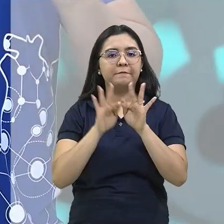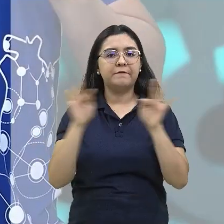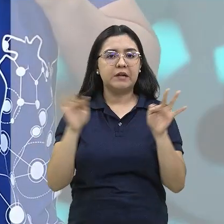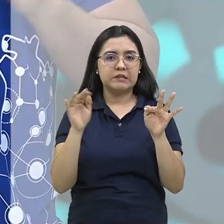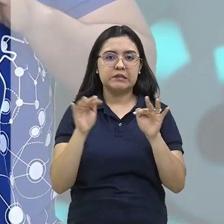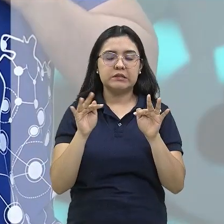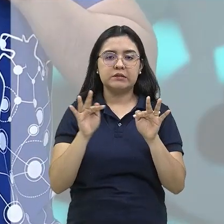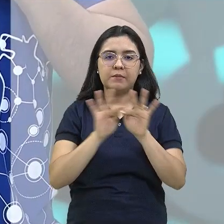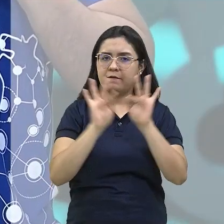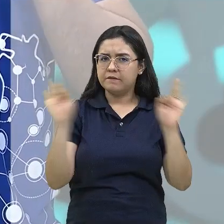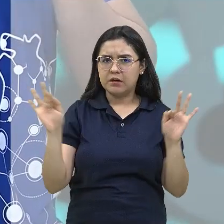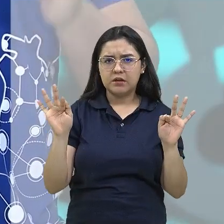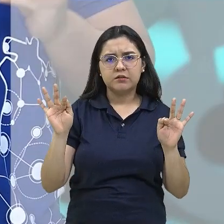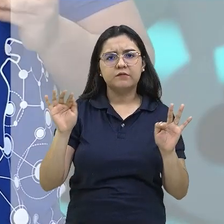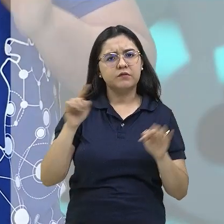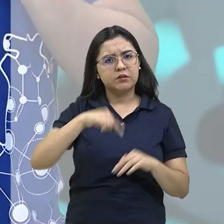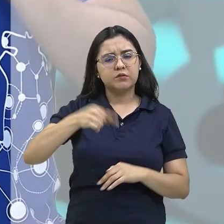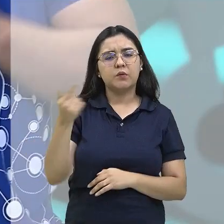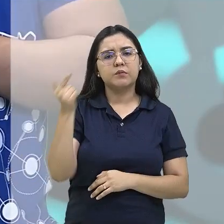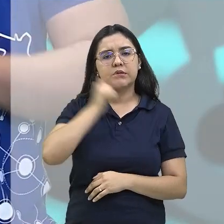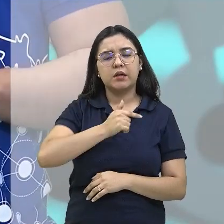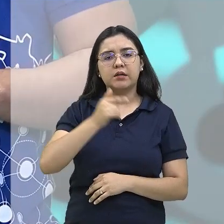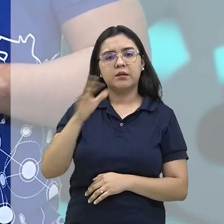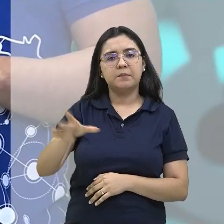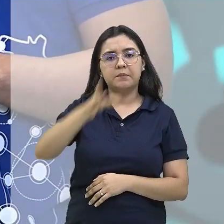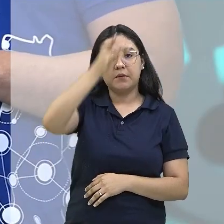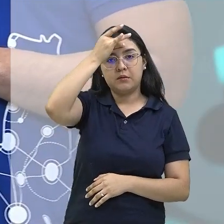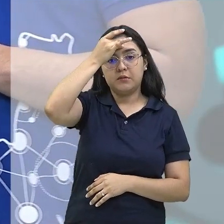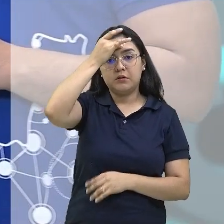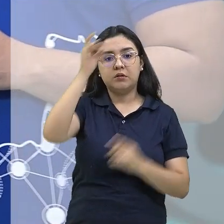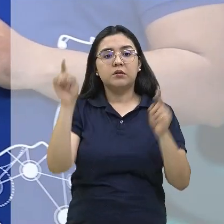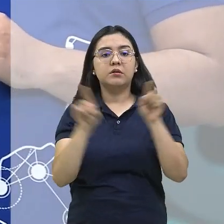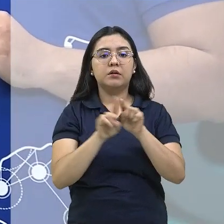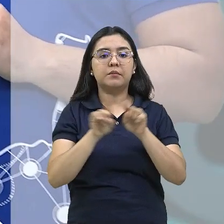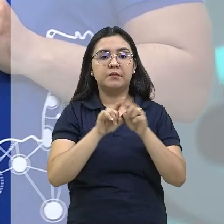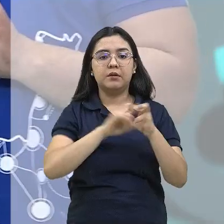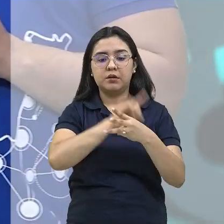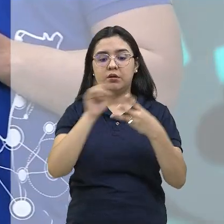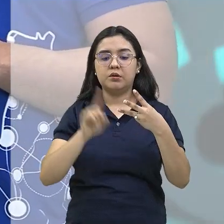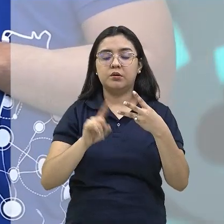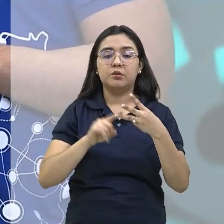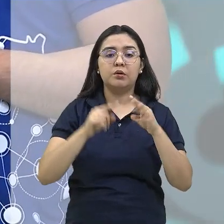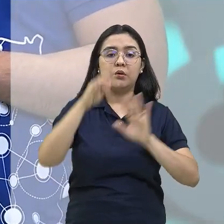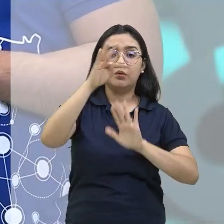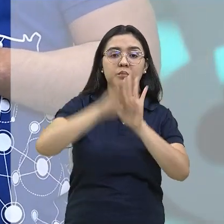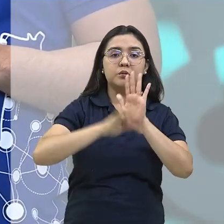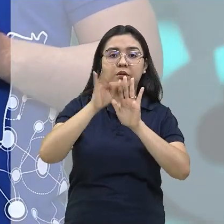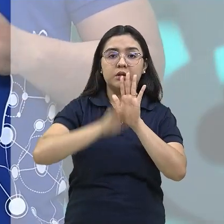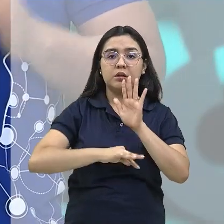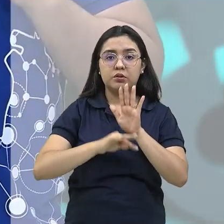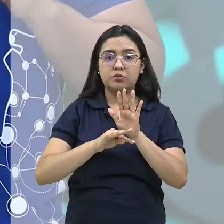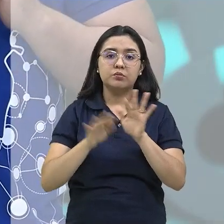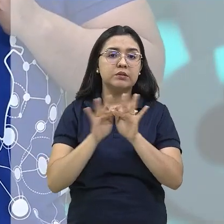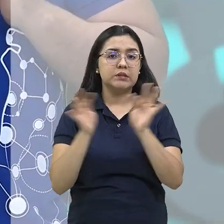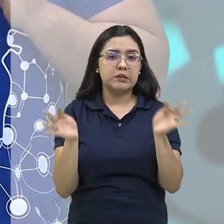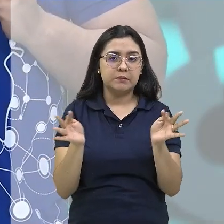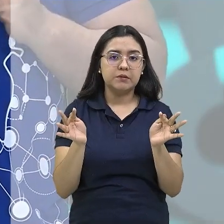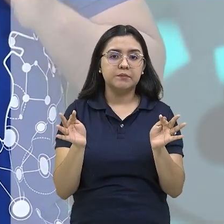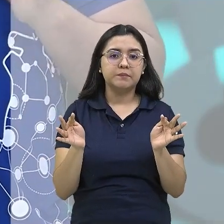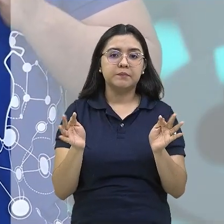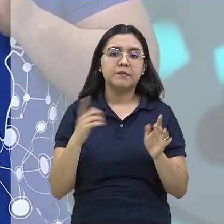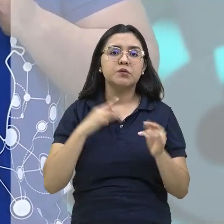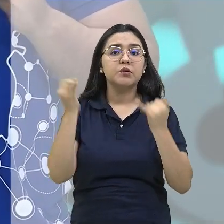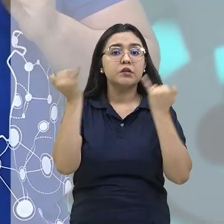você memorizar, é fácil de guardar, e também o texto curto. Quando a gente fala em texto curto, são exatamente